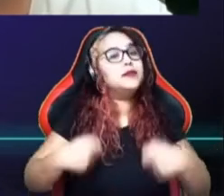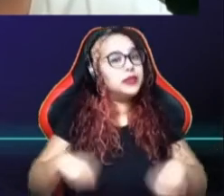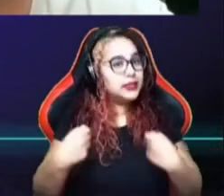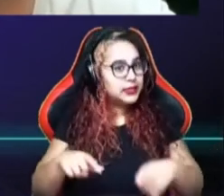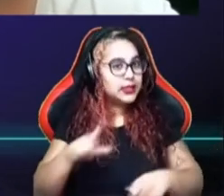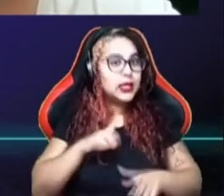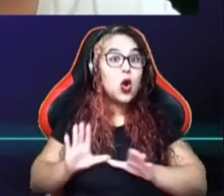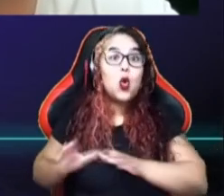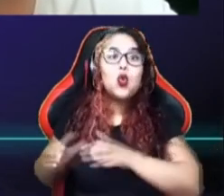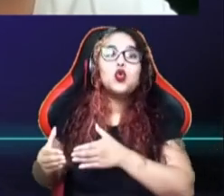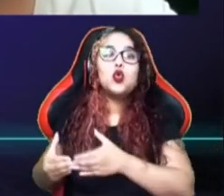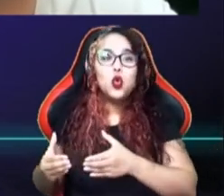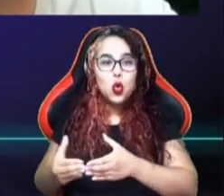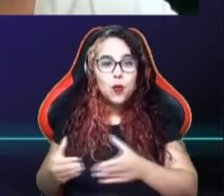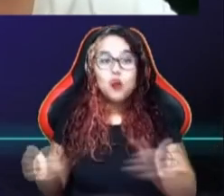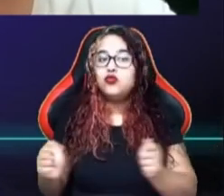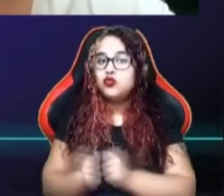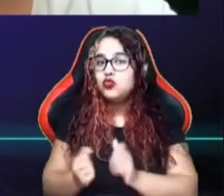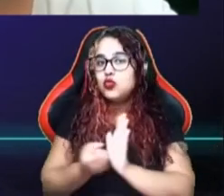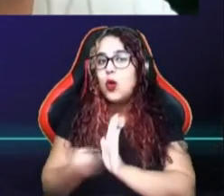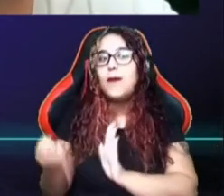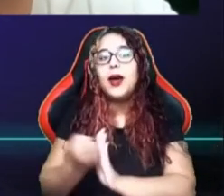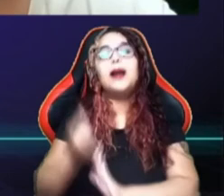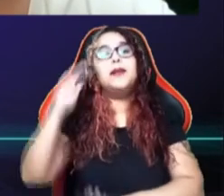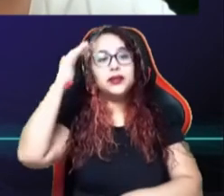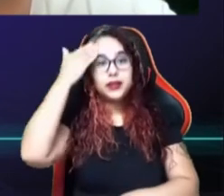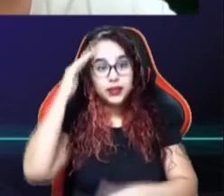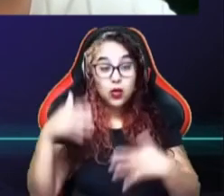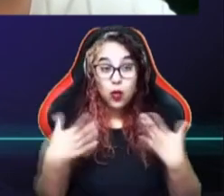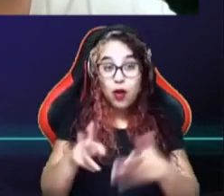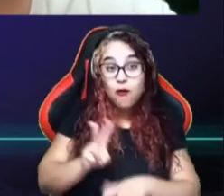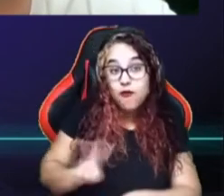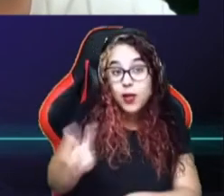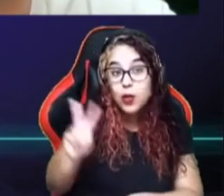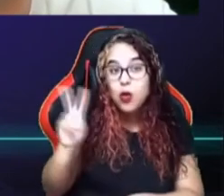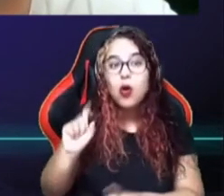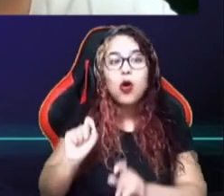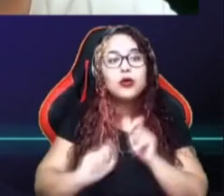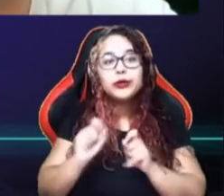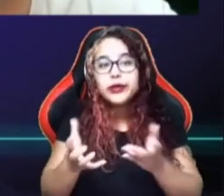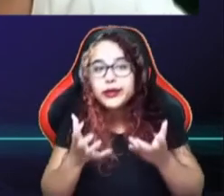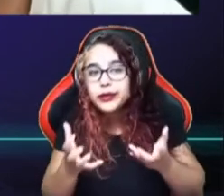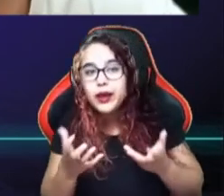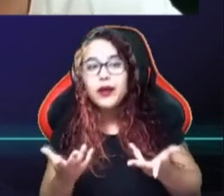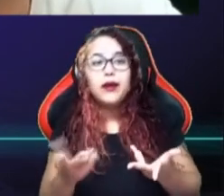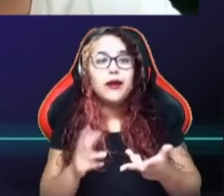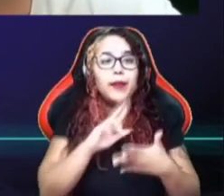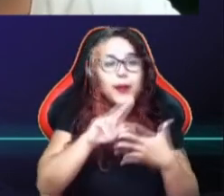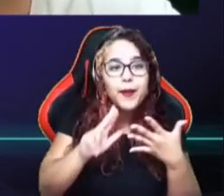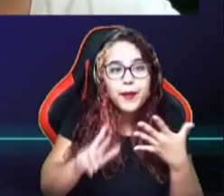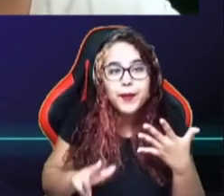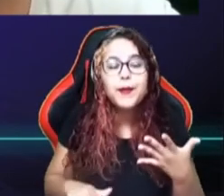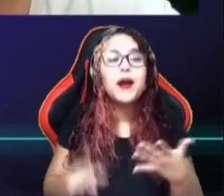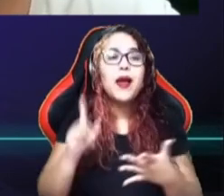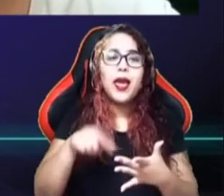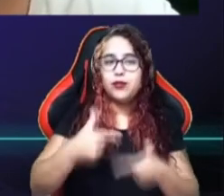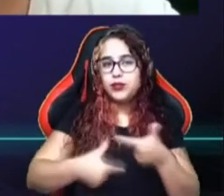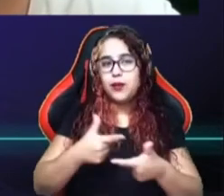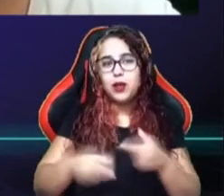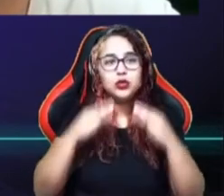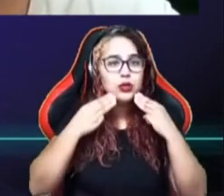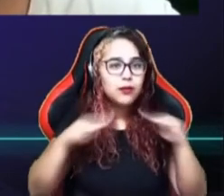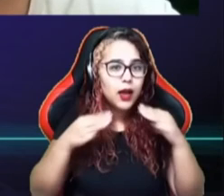com a marca para entender mesmo quais são os valores, o que que ela quer. Acho que é um trabalho de marketing, de comunicação mesmo,